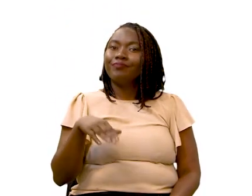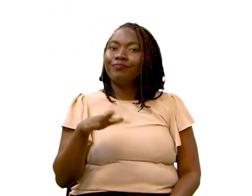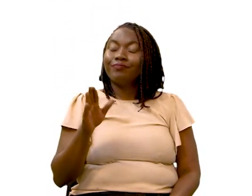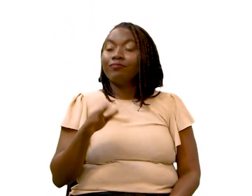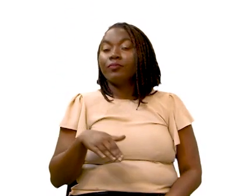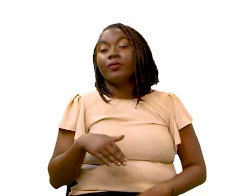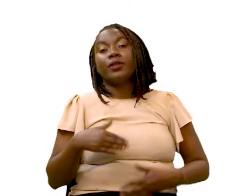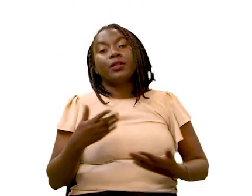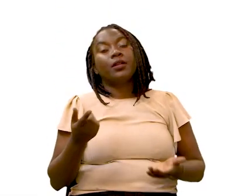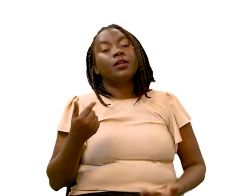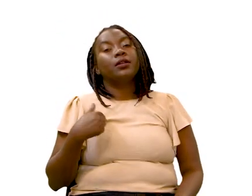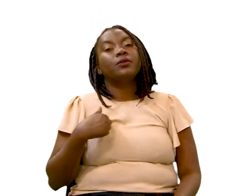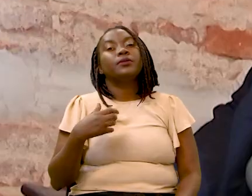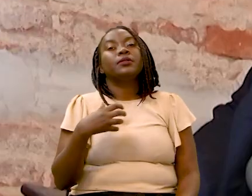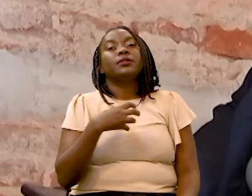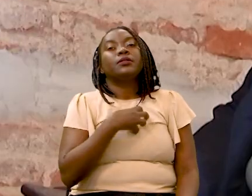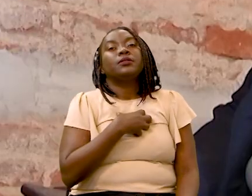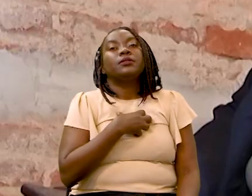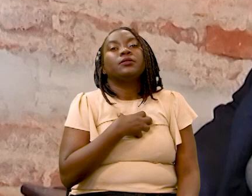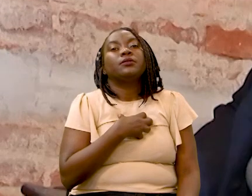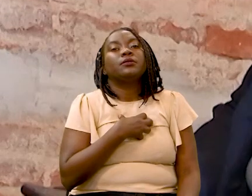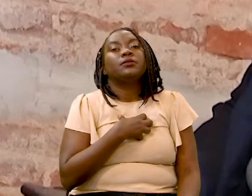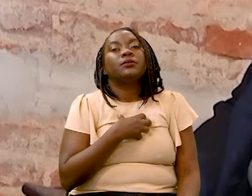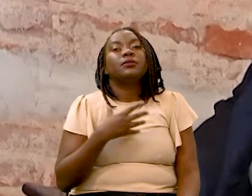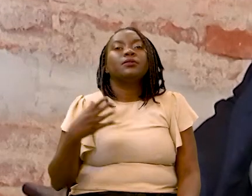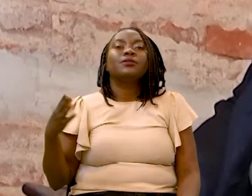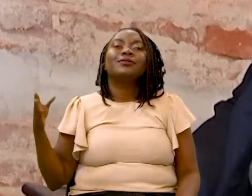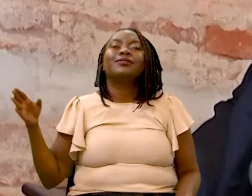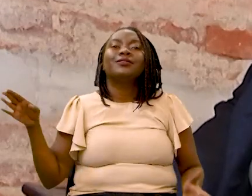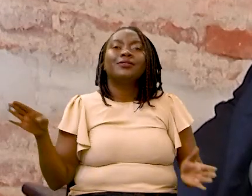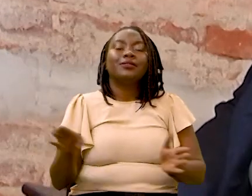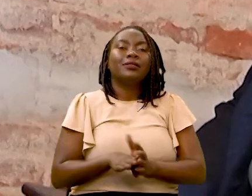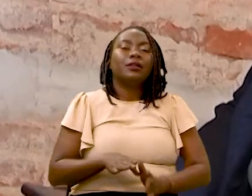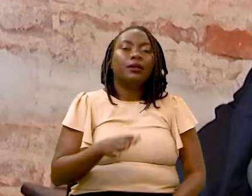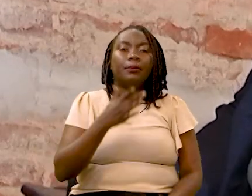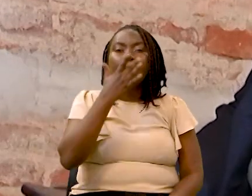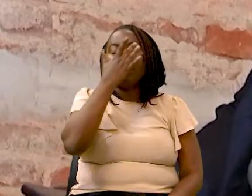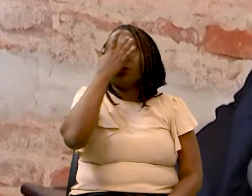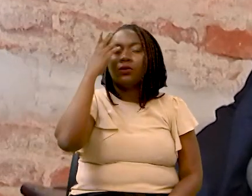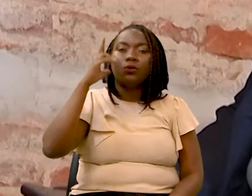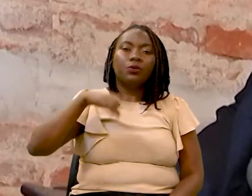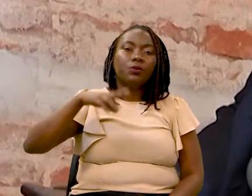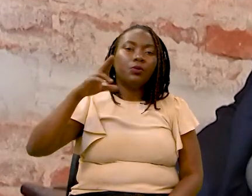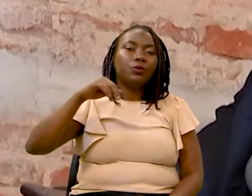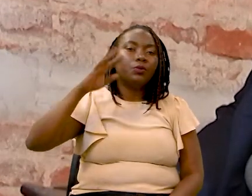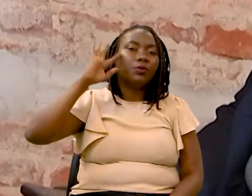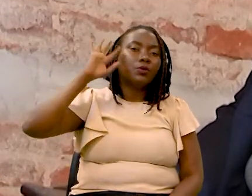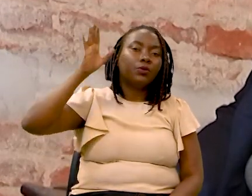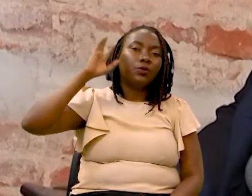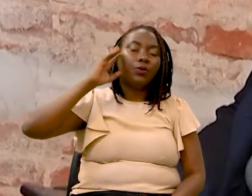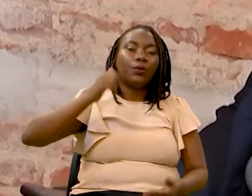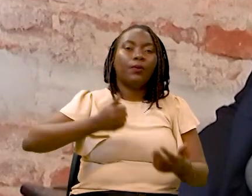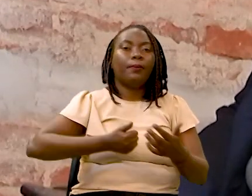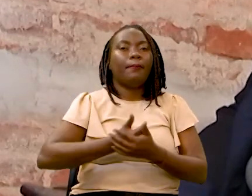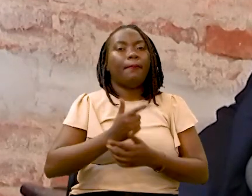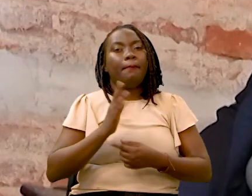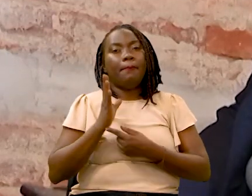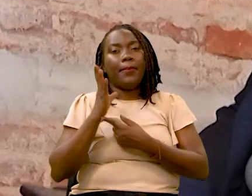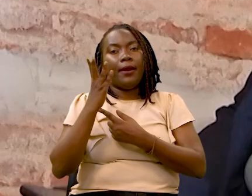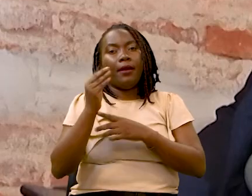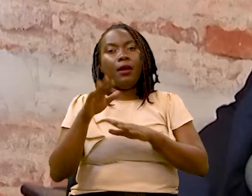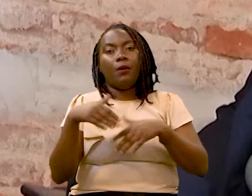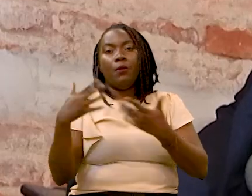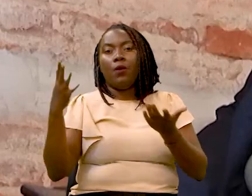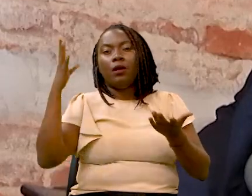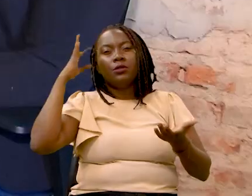preço mais acessível. Sim. Então eu sinto chegando a pessoas que nunca pensaram em comprar uma